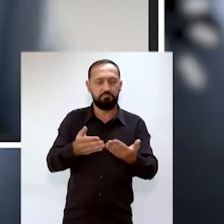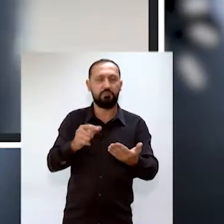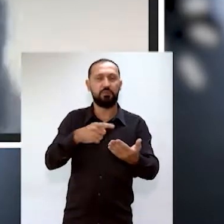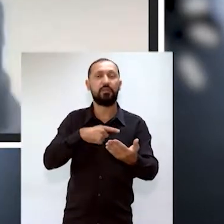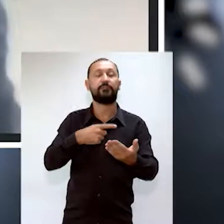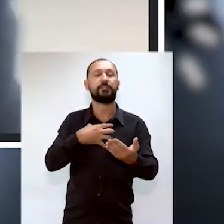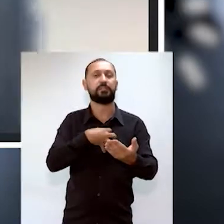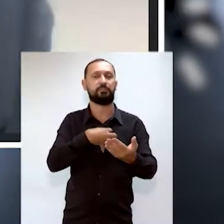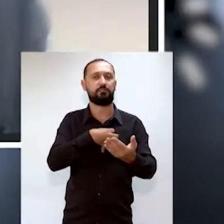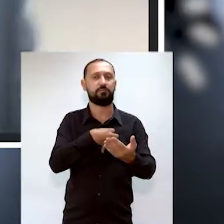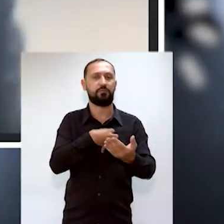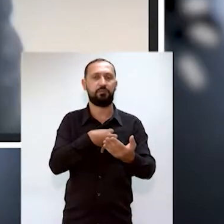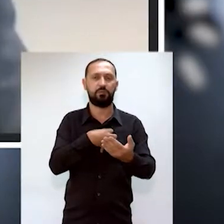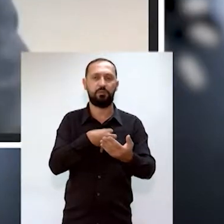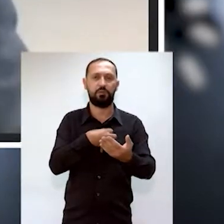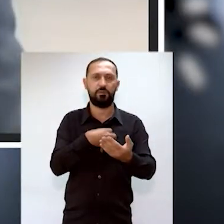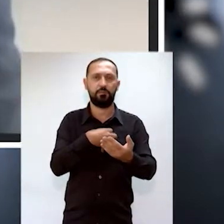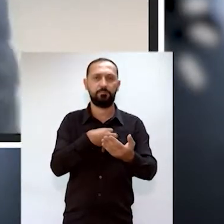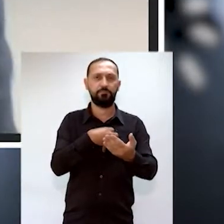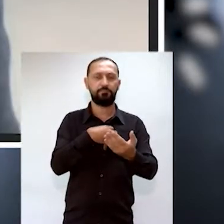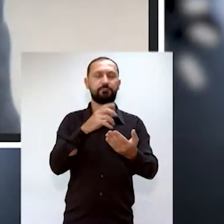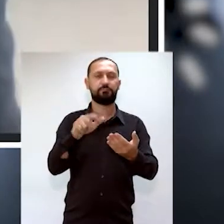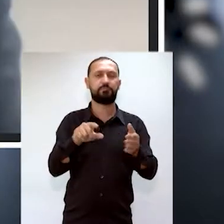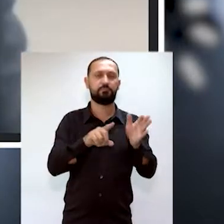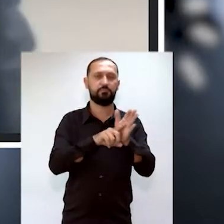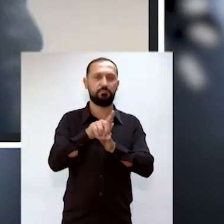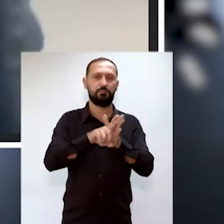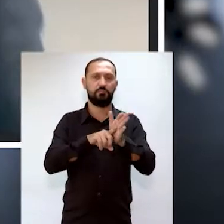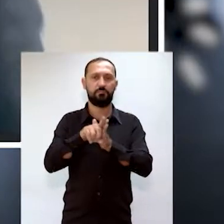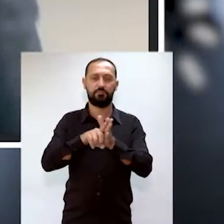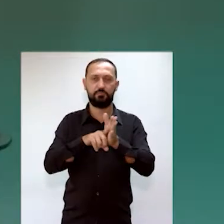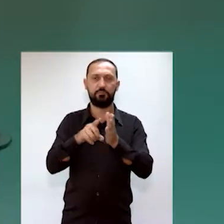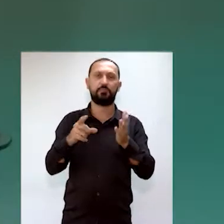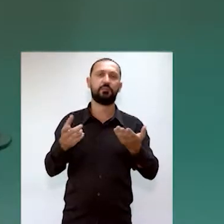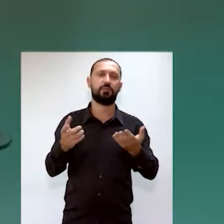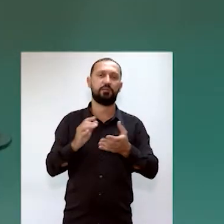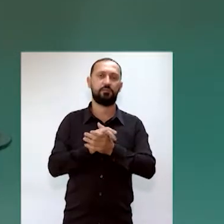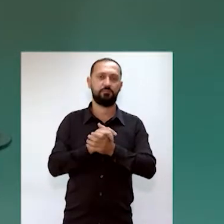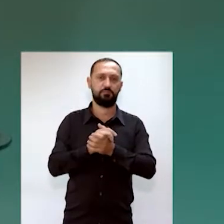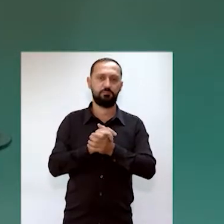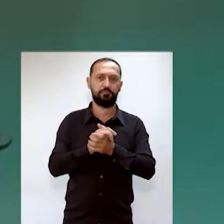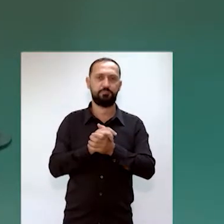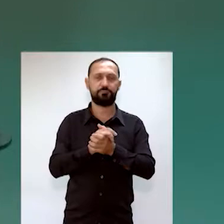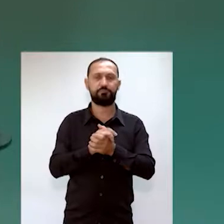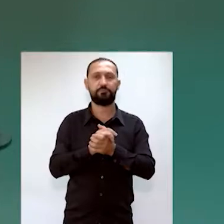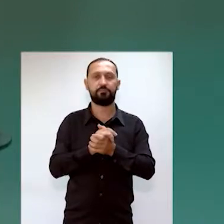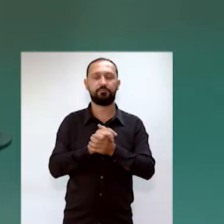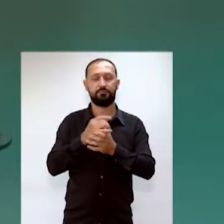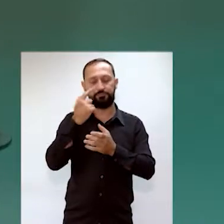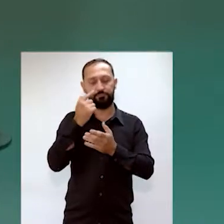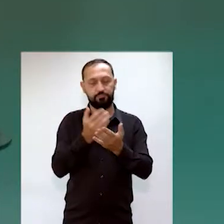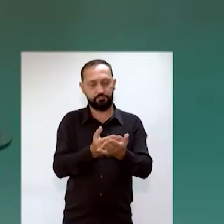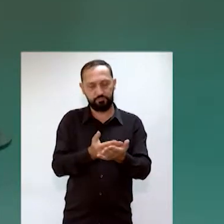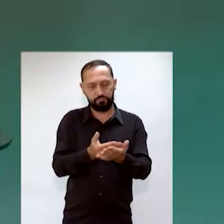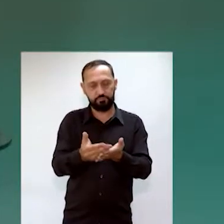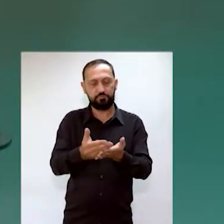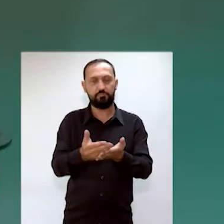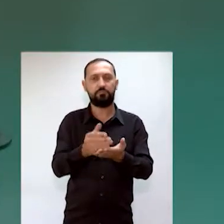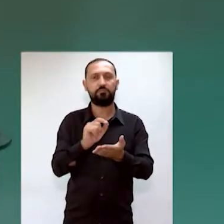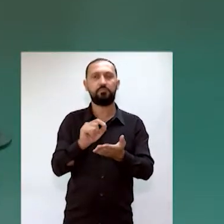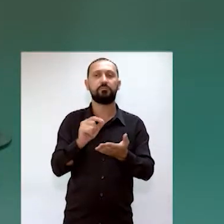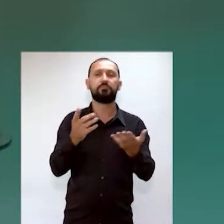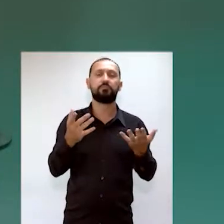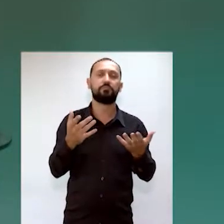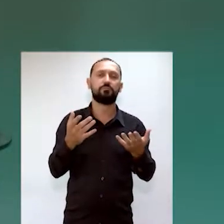necessidade, até por ser uma pesquisa que tinha como ponto de